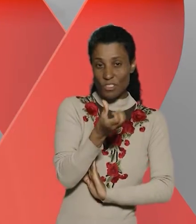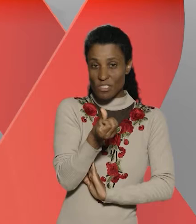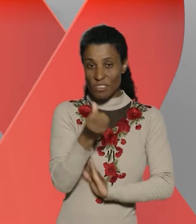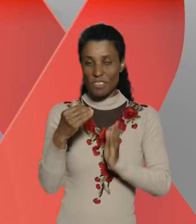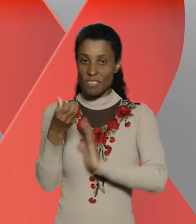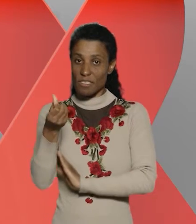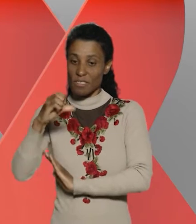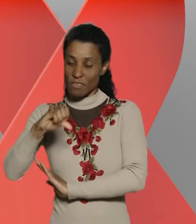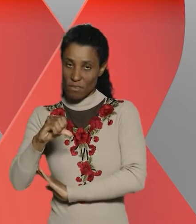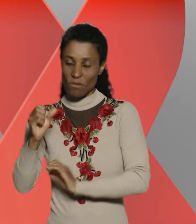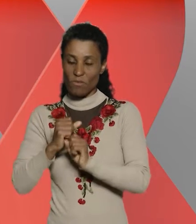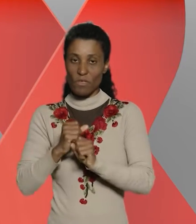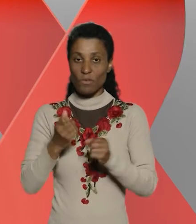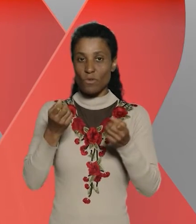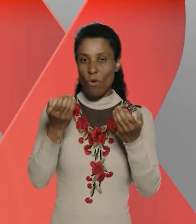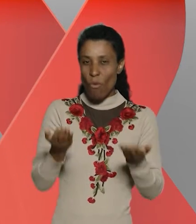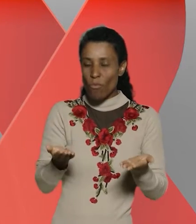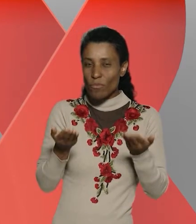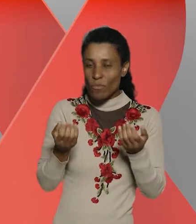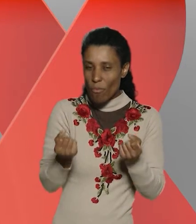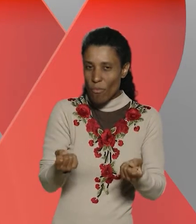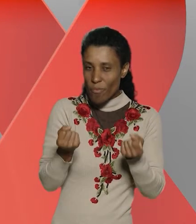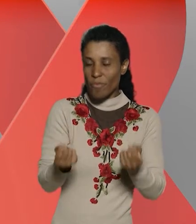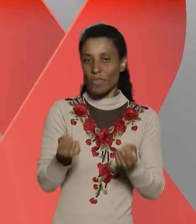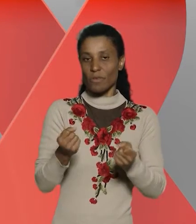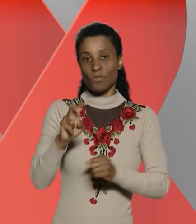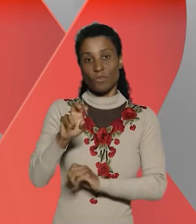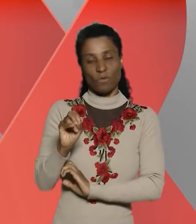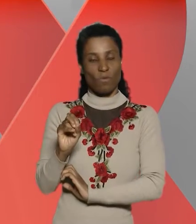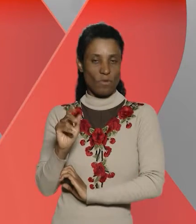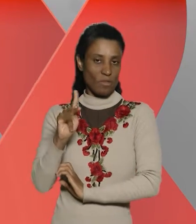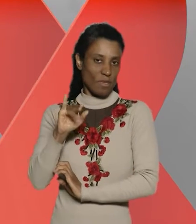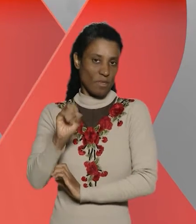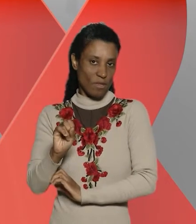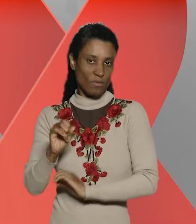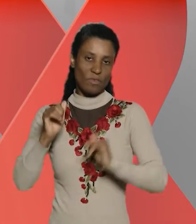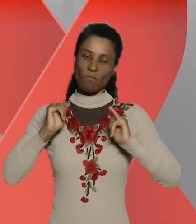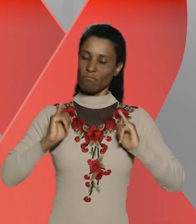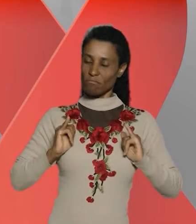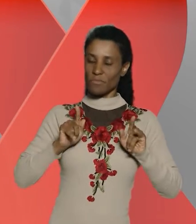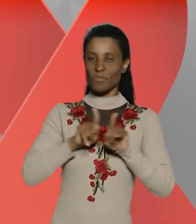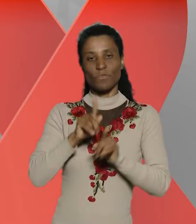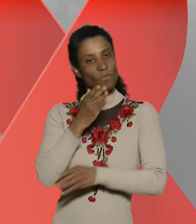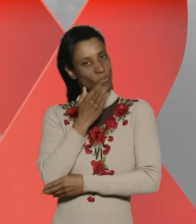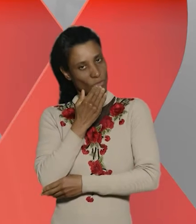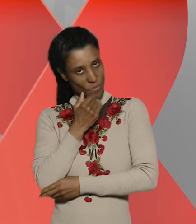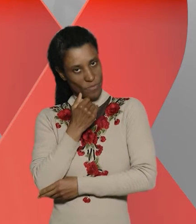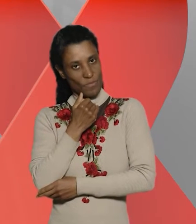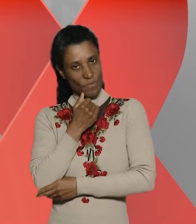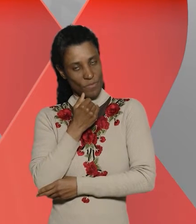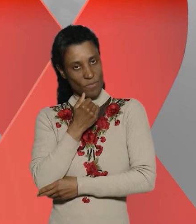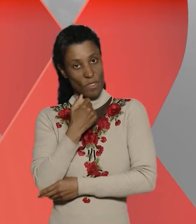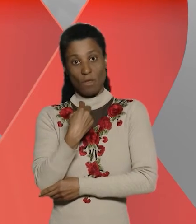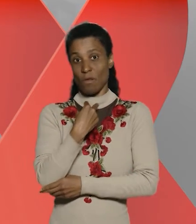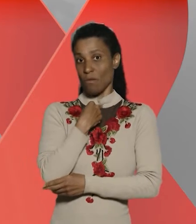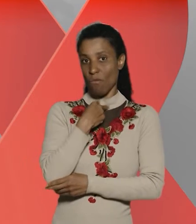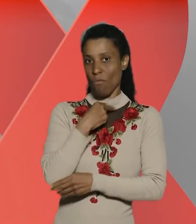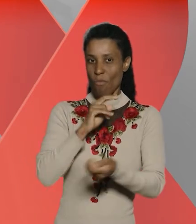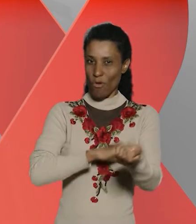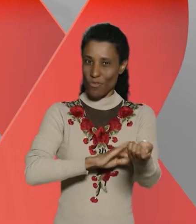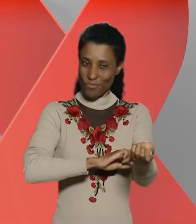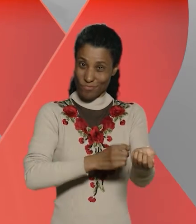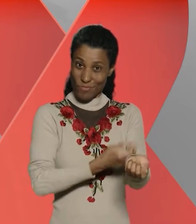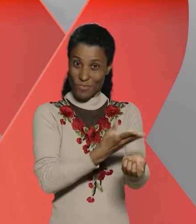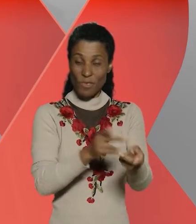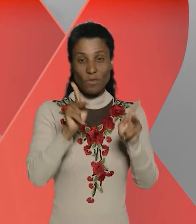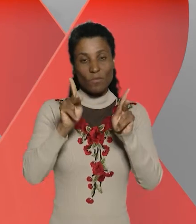anos, pesar no mínimo 50 quilos e estar descansado e alimentado. Não podem realizar a doação